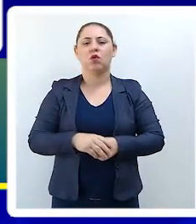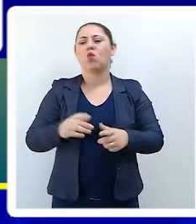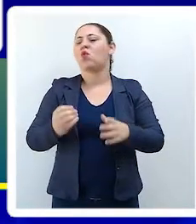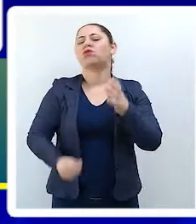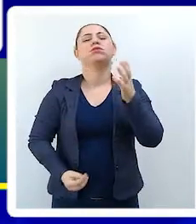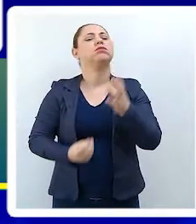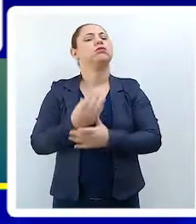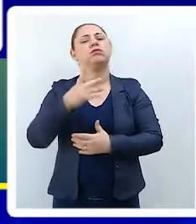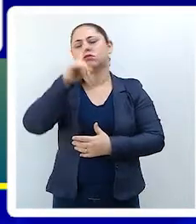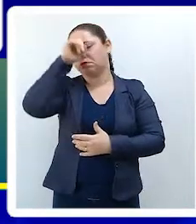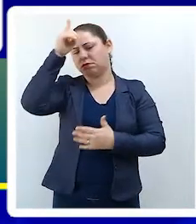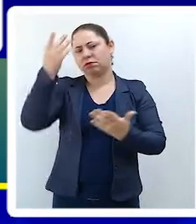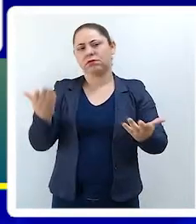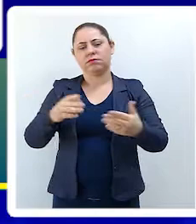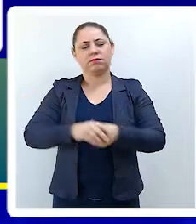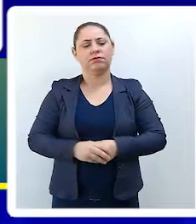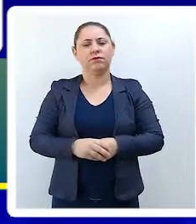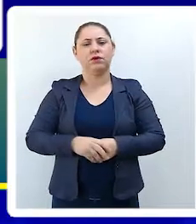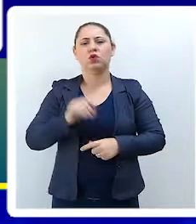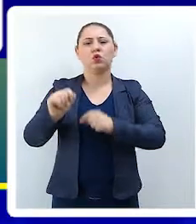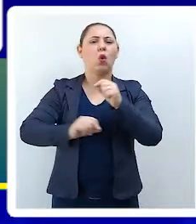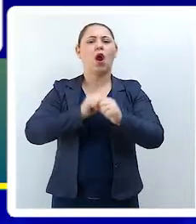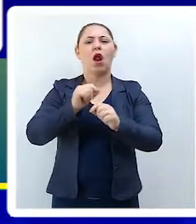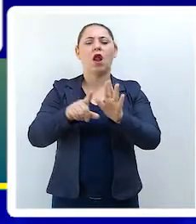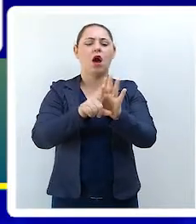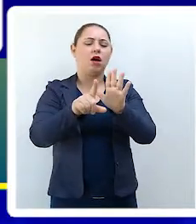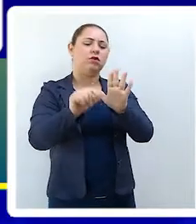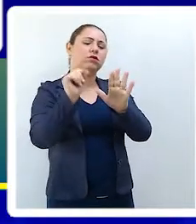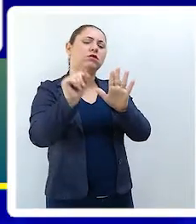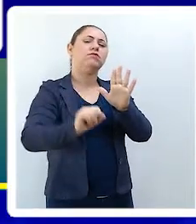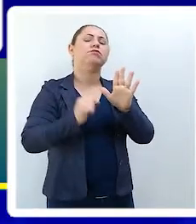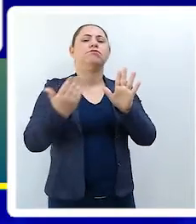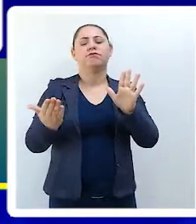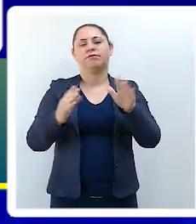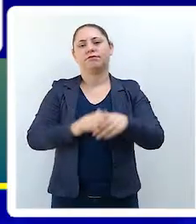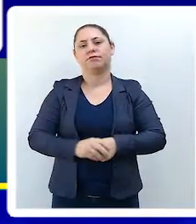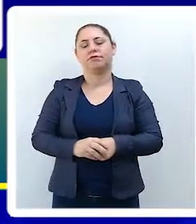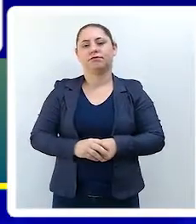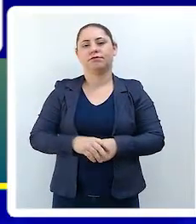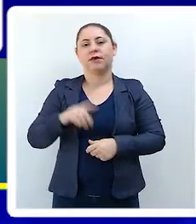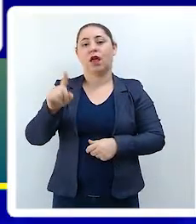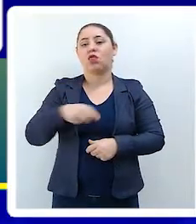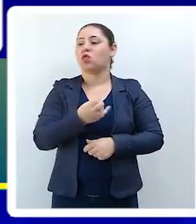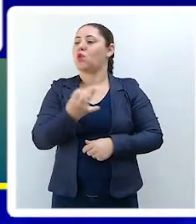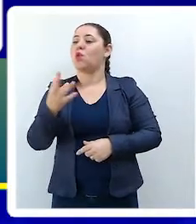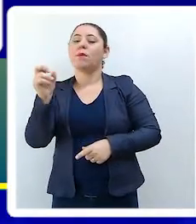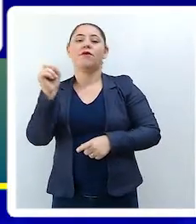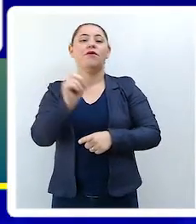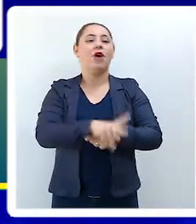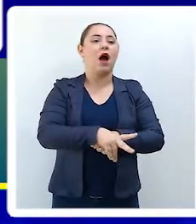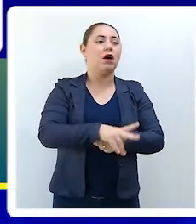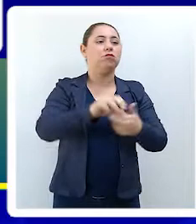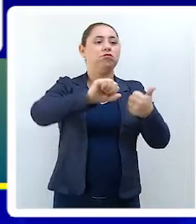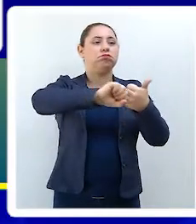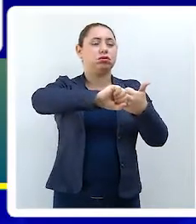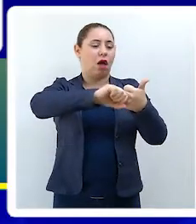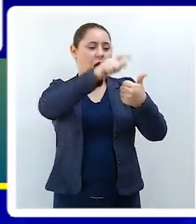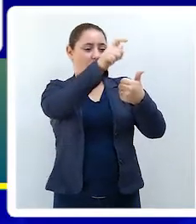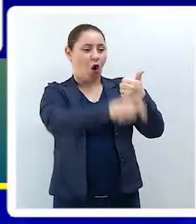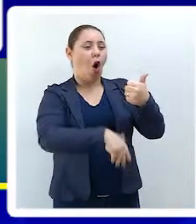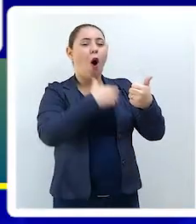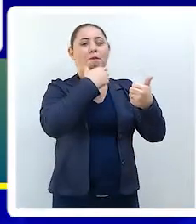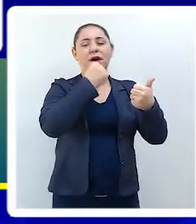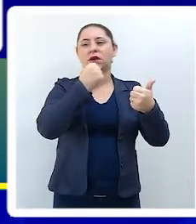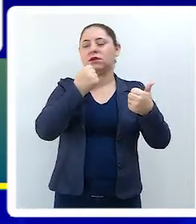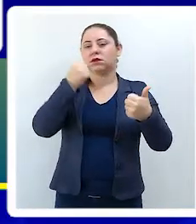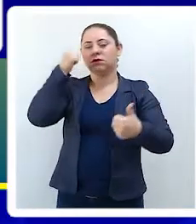né? De onde surgiu essa ideia de se prever na legislação tanto de vaga para um gênero e tanto de